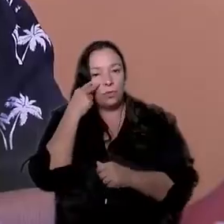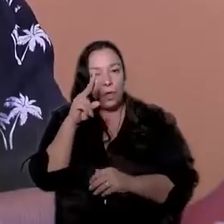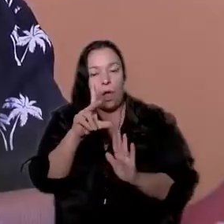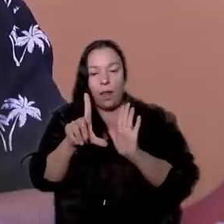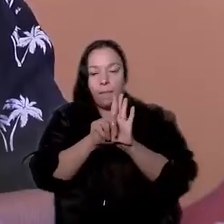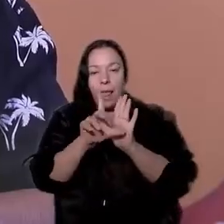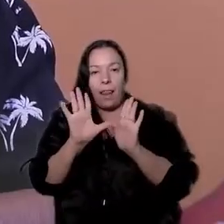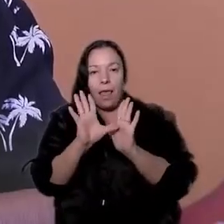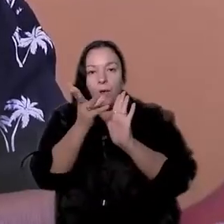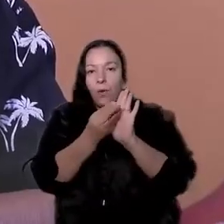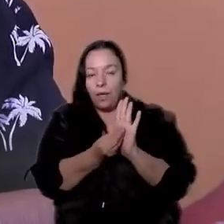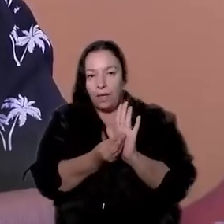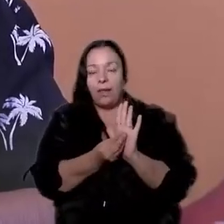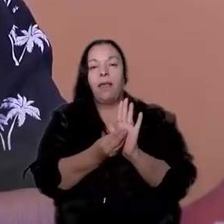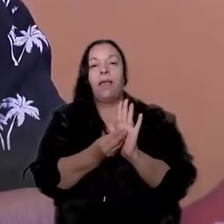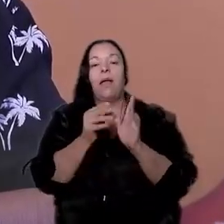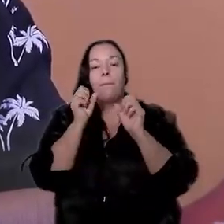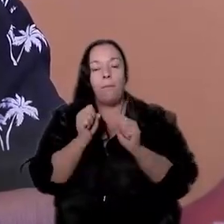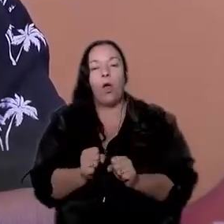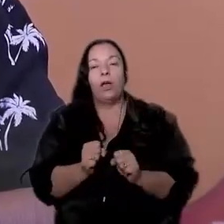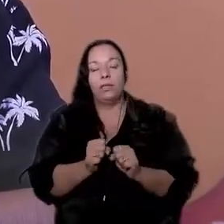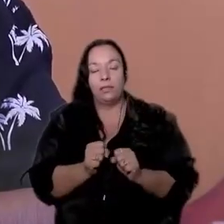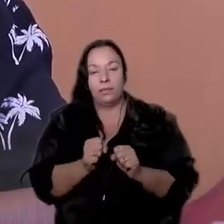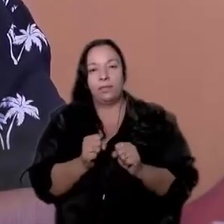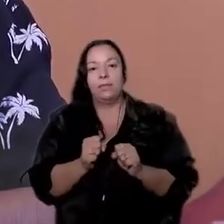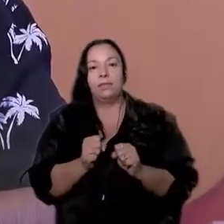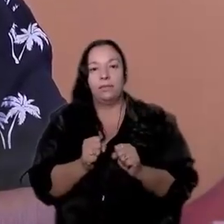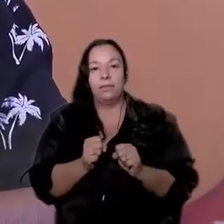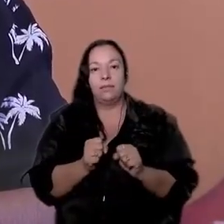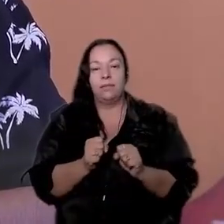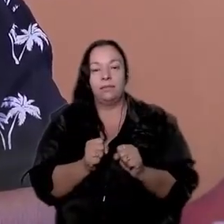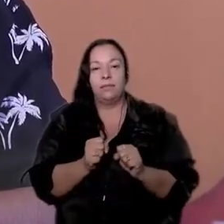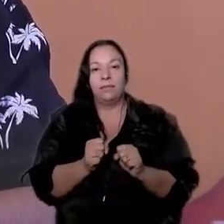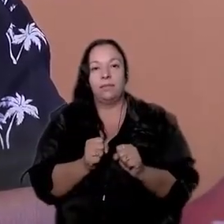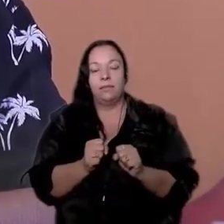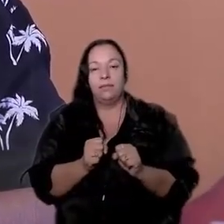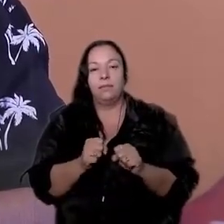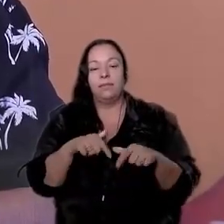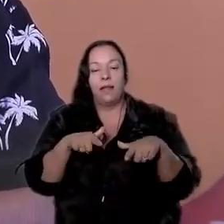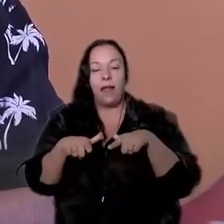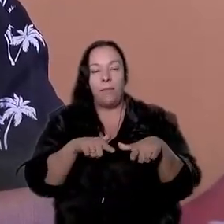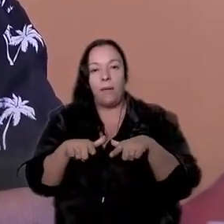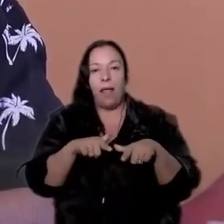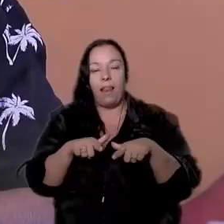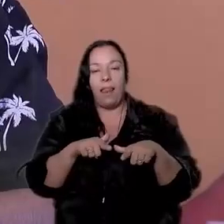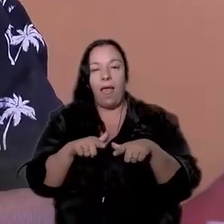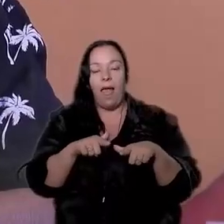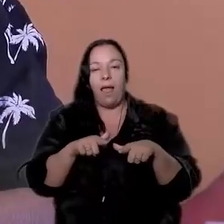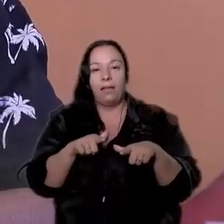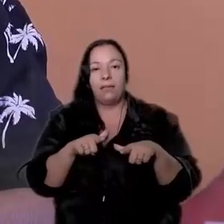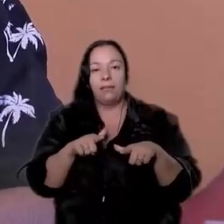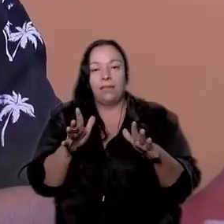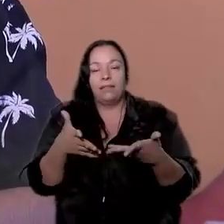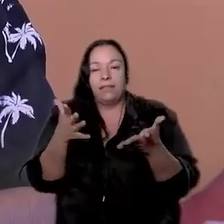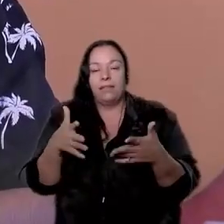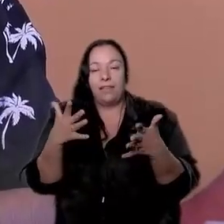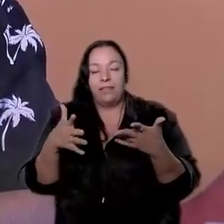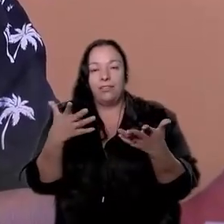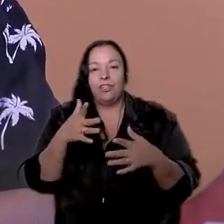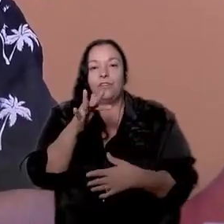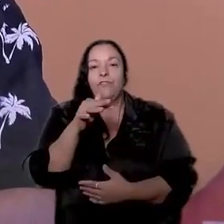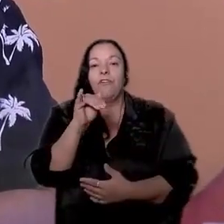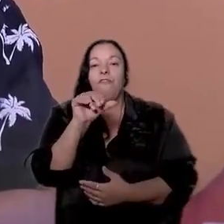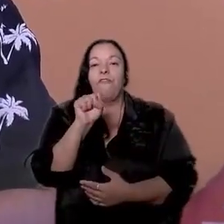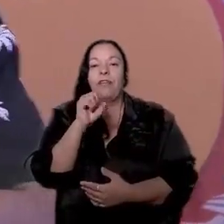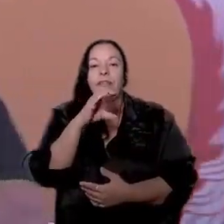e possam ter esse acesso, possam ter essa chance de se beneficiar com esses incentivos fiscais. São incentivos